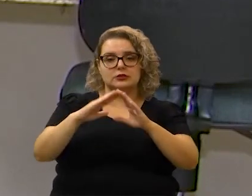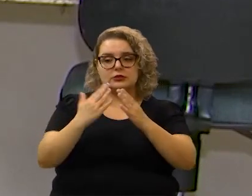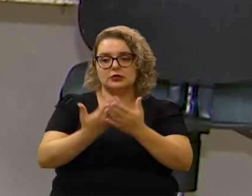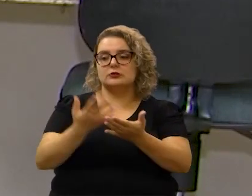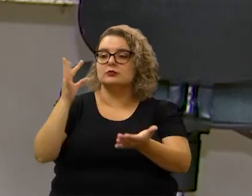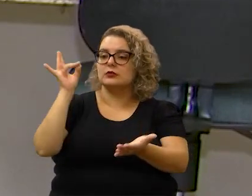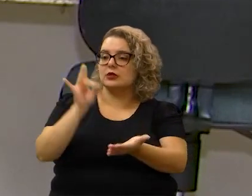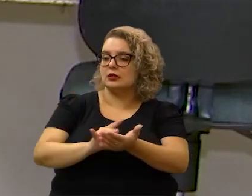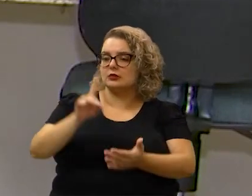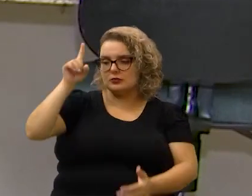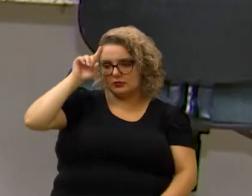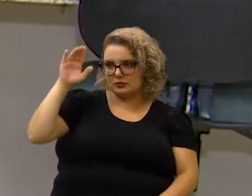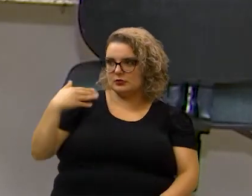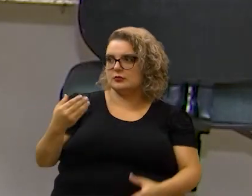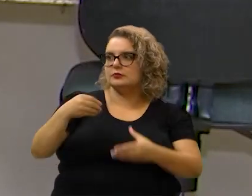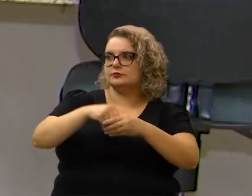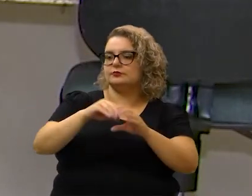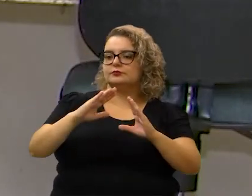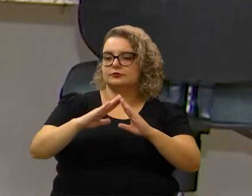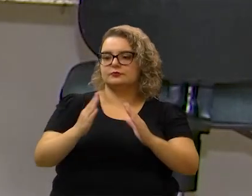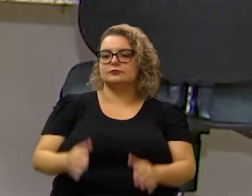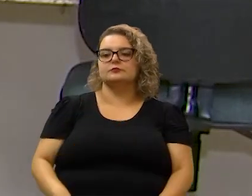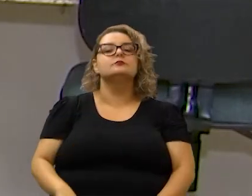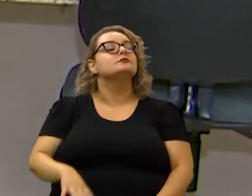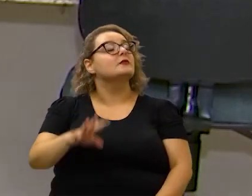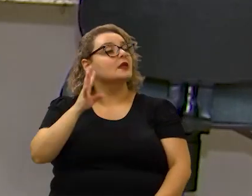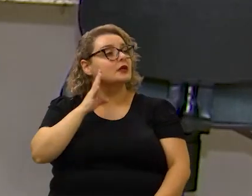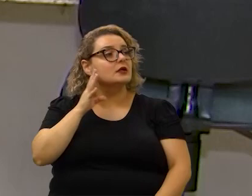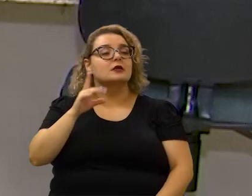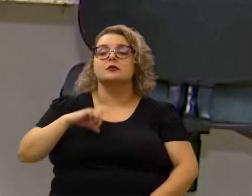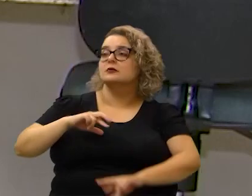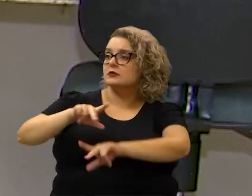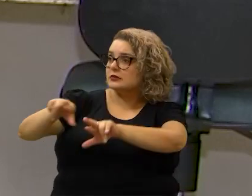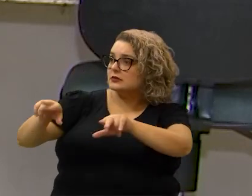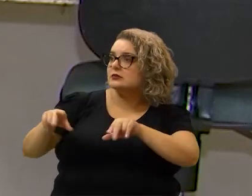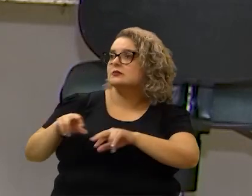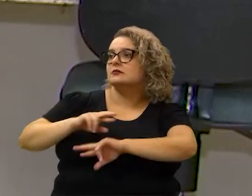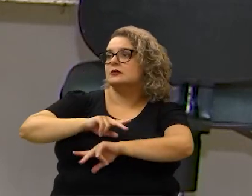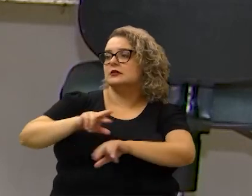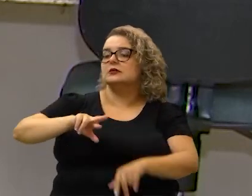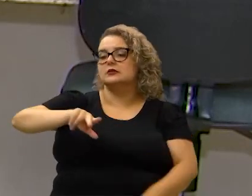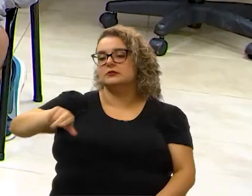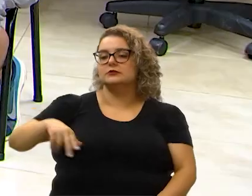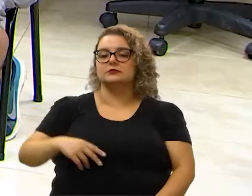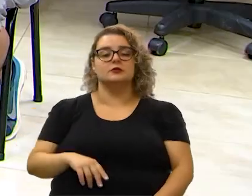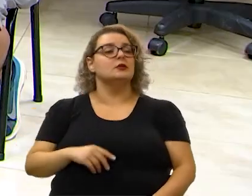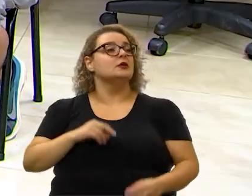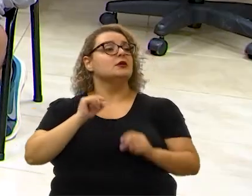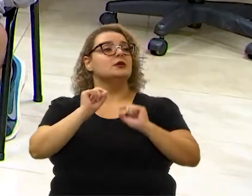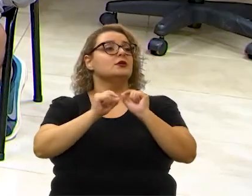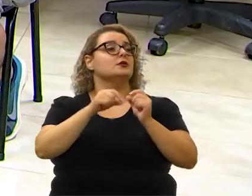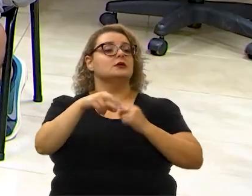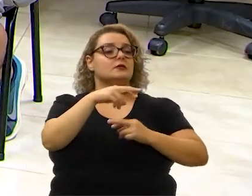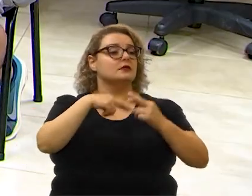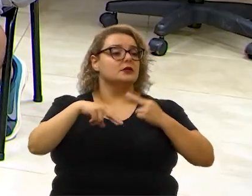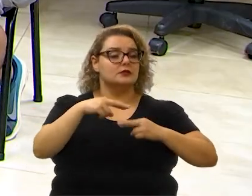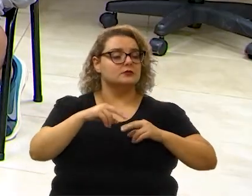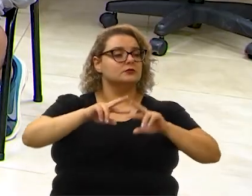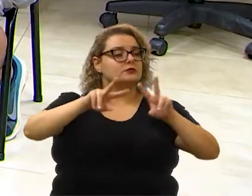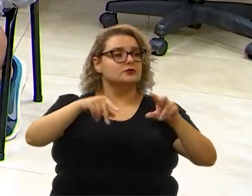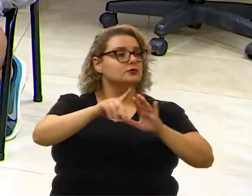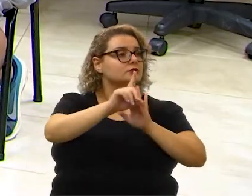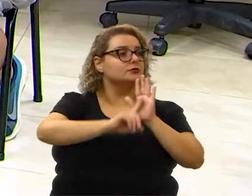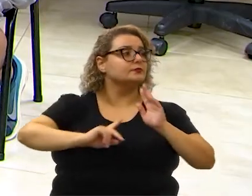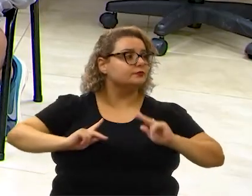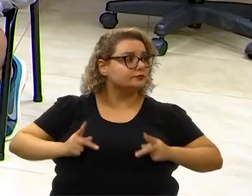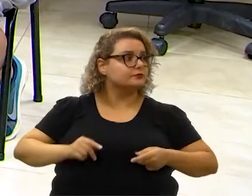escola para a realidade deles em casa. Que bacana, Rodrigo. Rodrigo. Essas diferenças. E o que tem a ver tudo isso que você falou com essa questão que